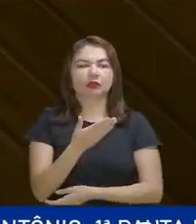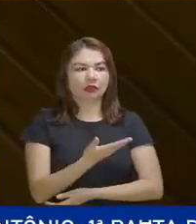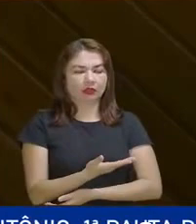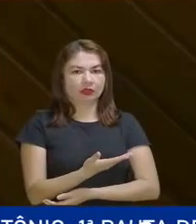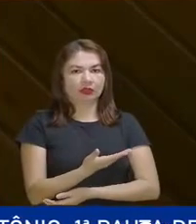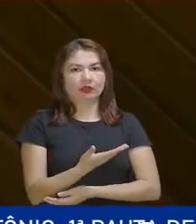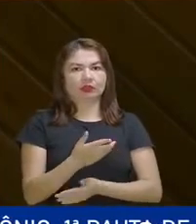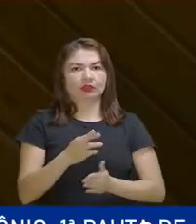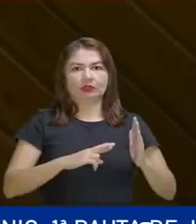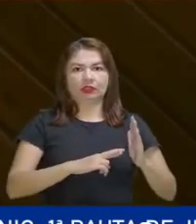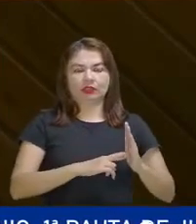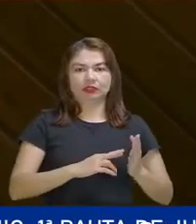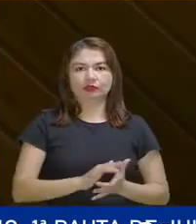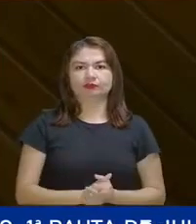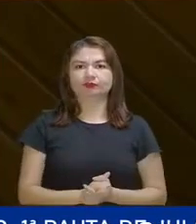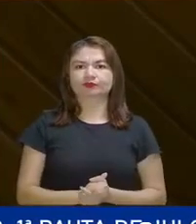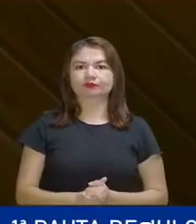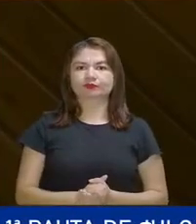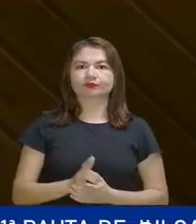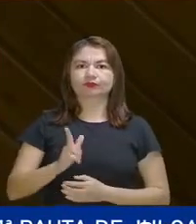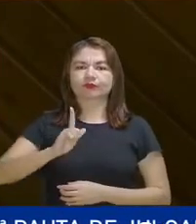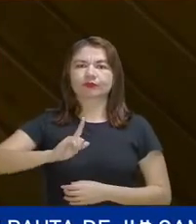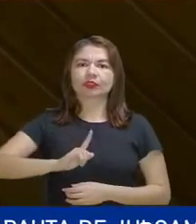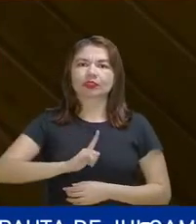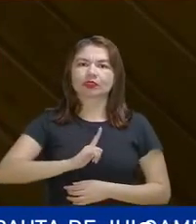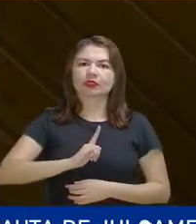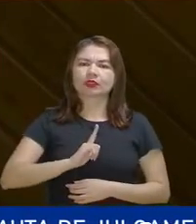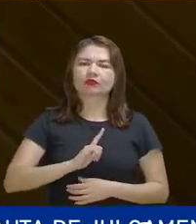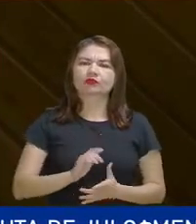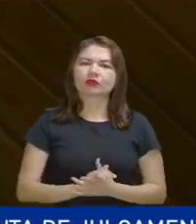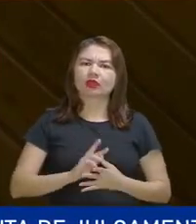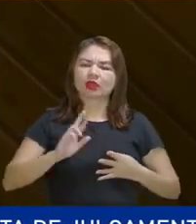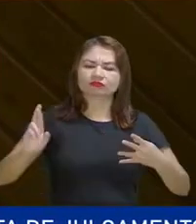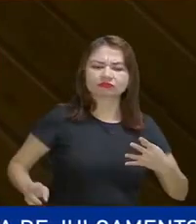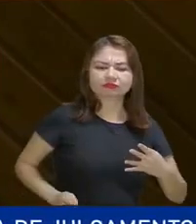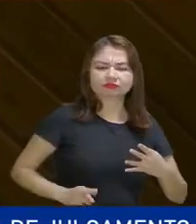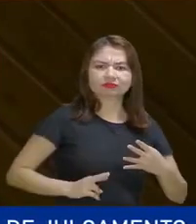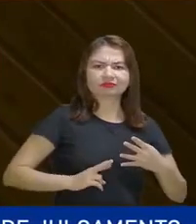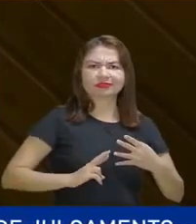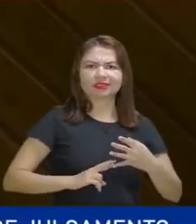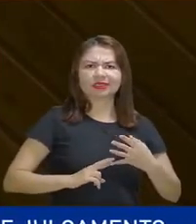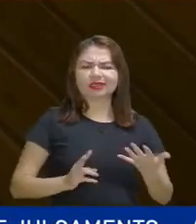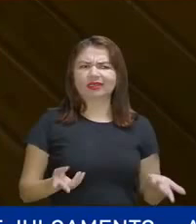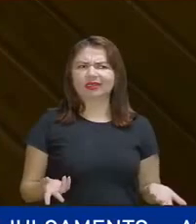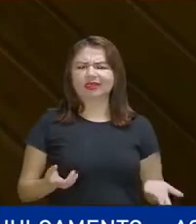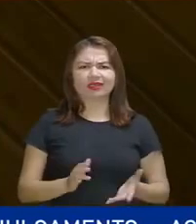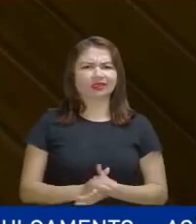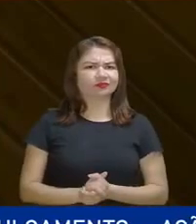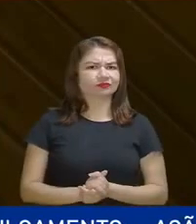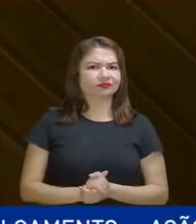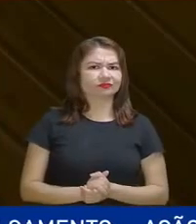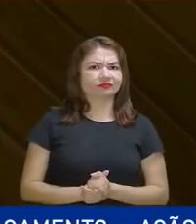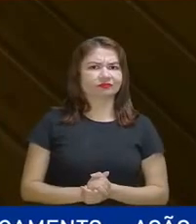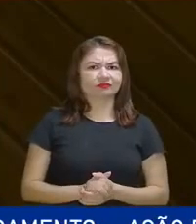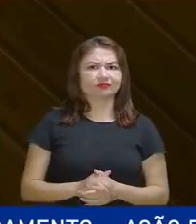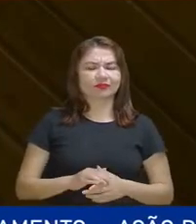doutor, no caso dos autos, tem-se que a ação eleitoral foi ajuizada de forma precária, consubstanciada unicamente em documentos públicos